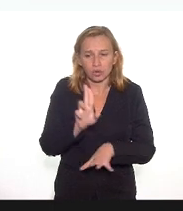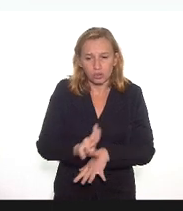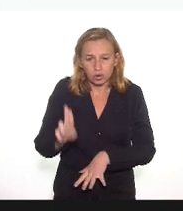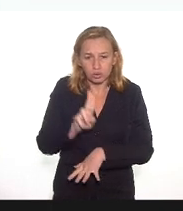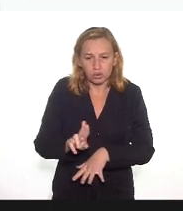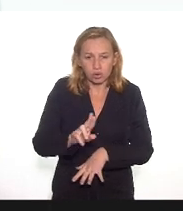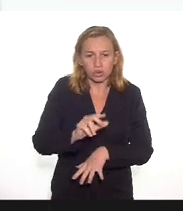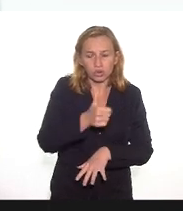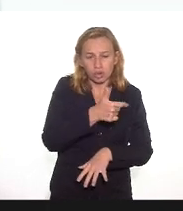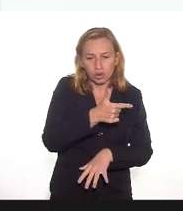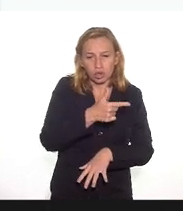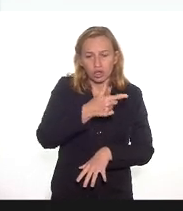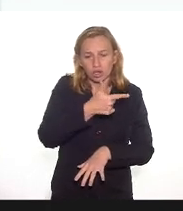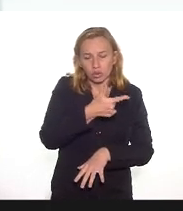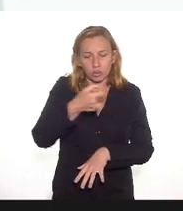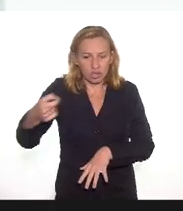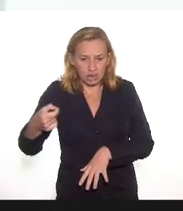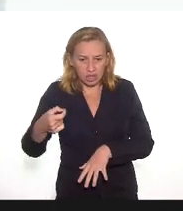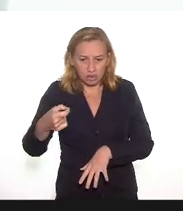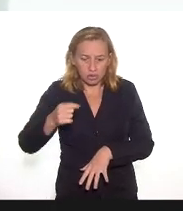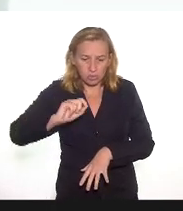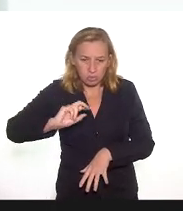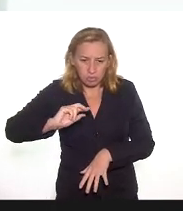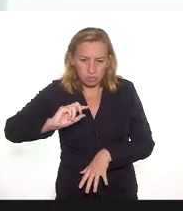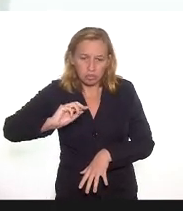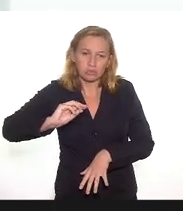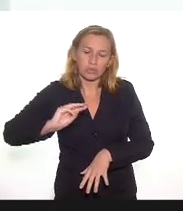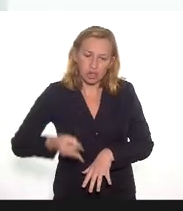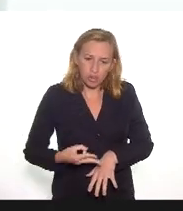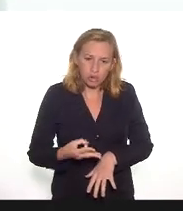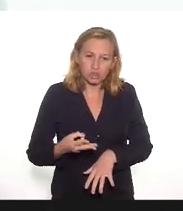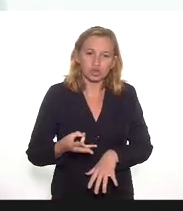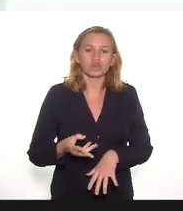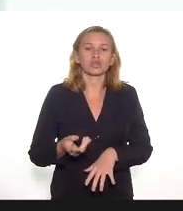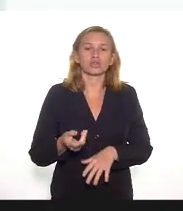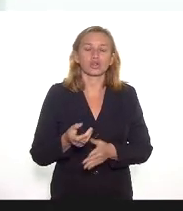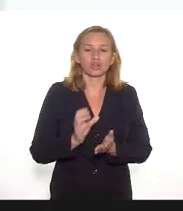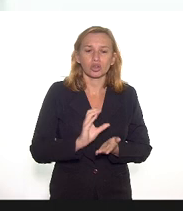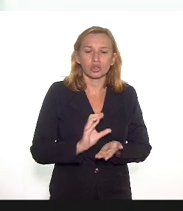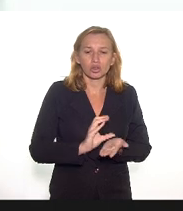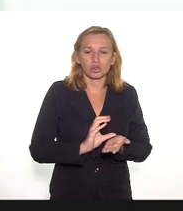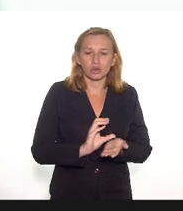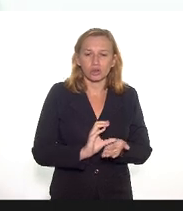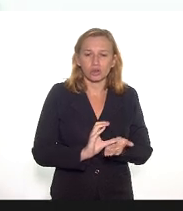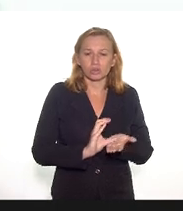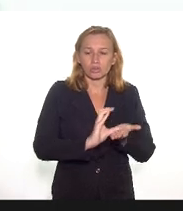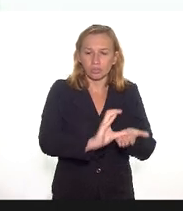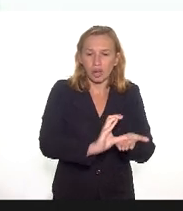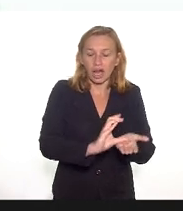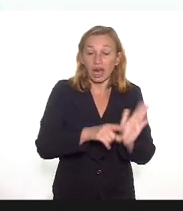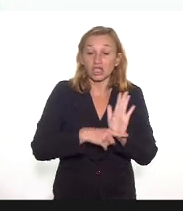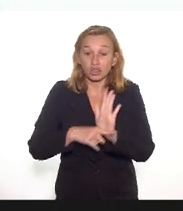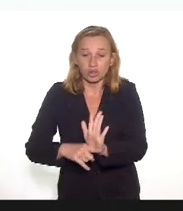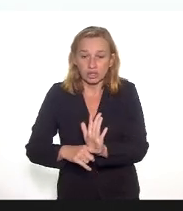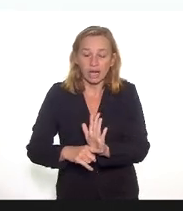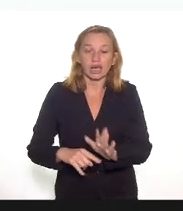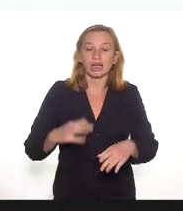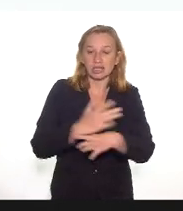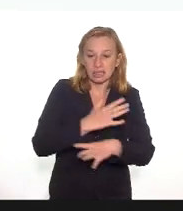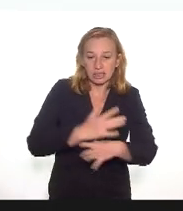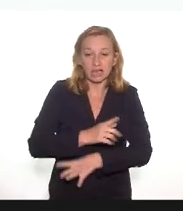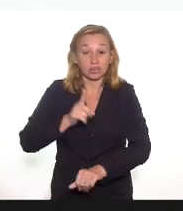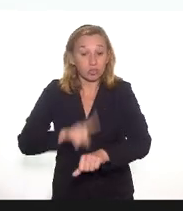200 milhões do fundo no ano passado para ajudar a cidade, né, no momento que